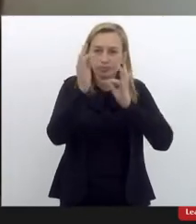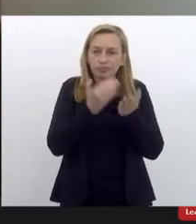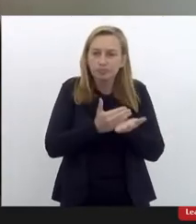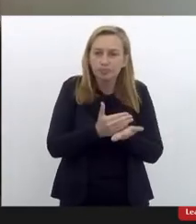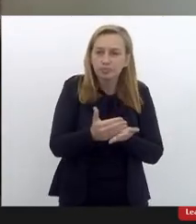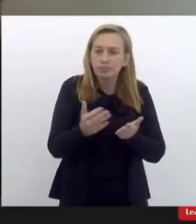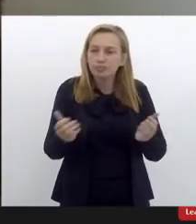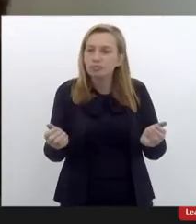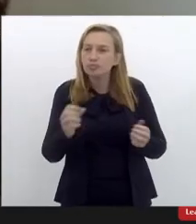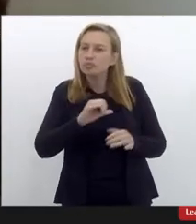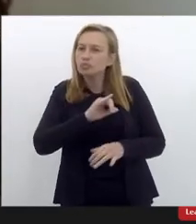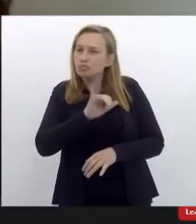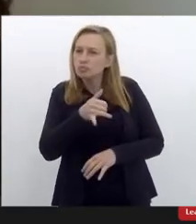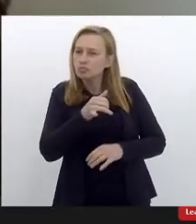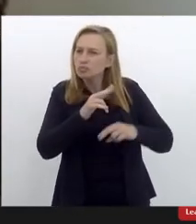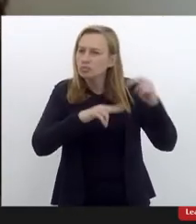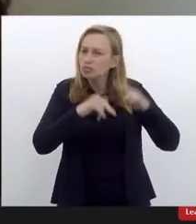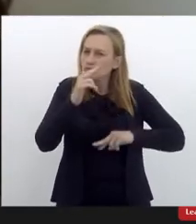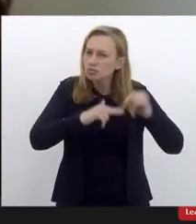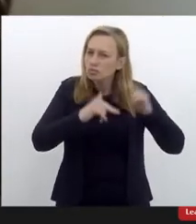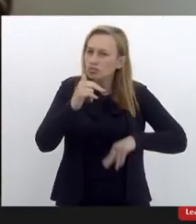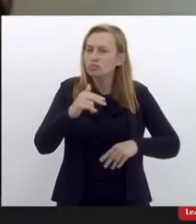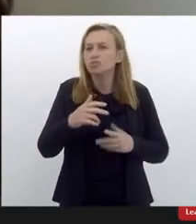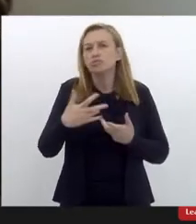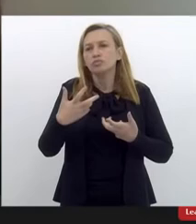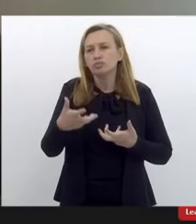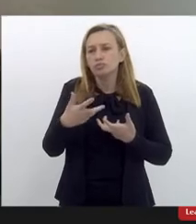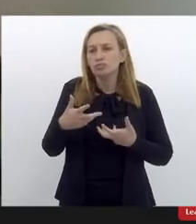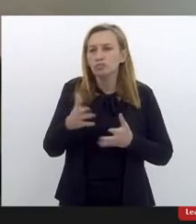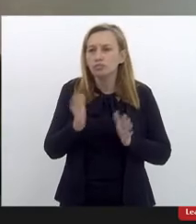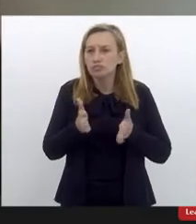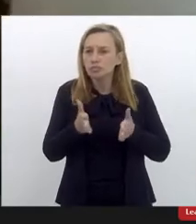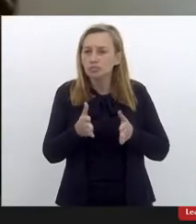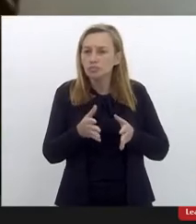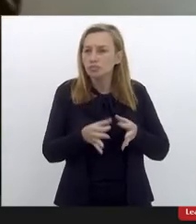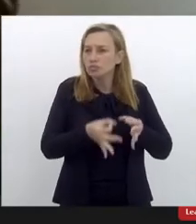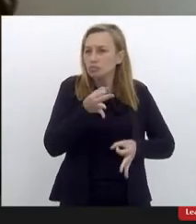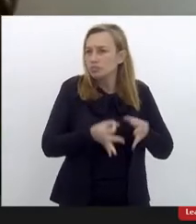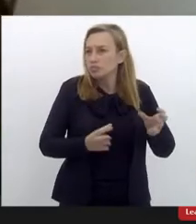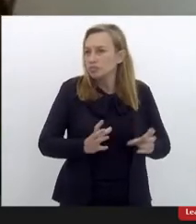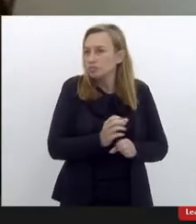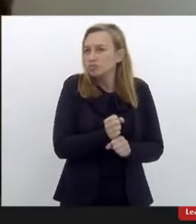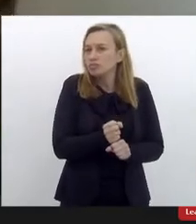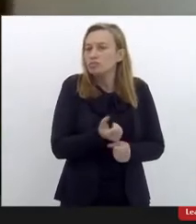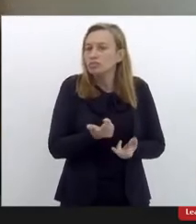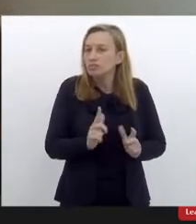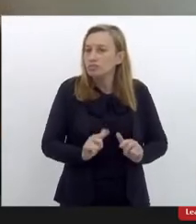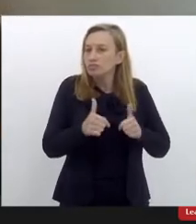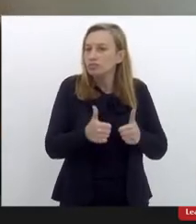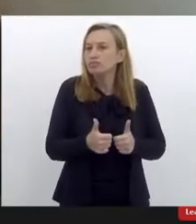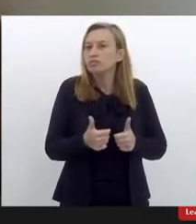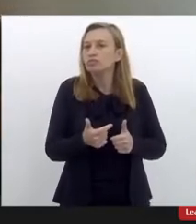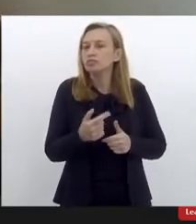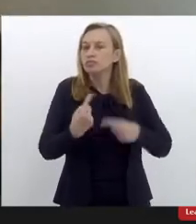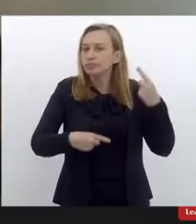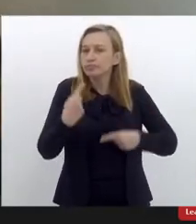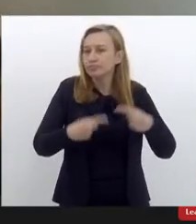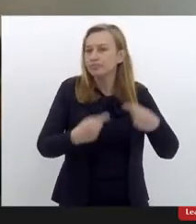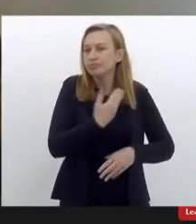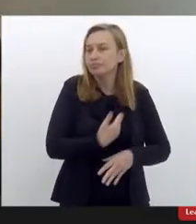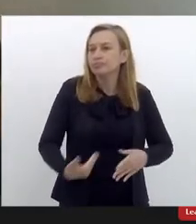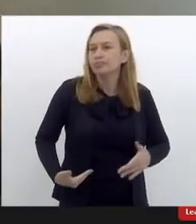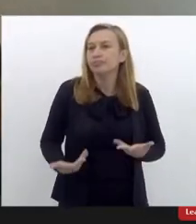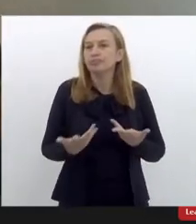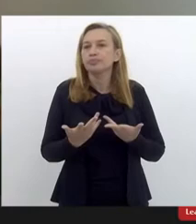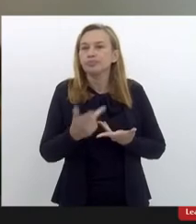em junho, né, a gente está tentando, o tribunal agora ele está realmente atuando por políticas públicas, né, então a gente